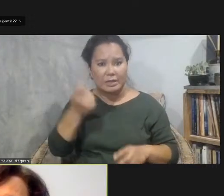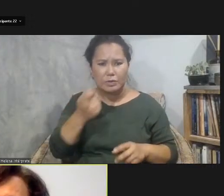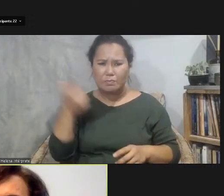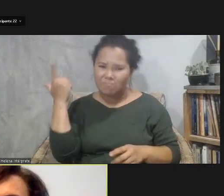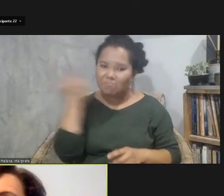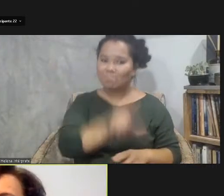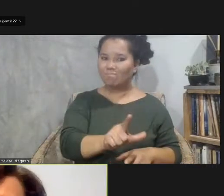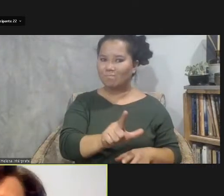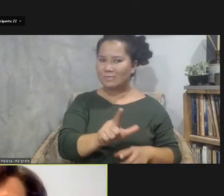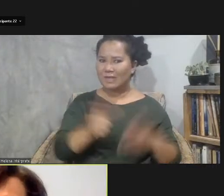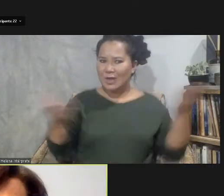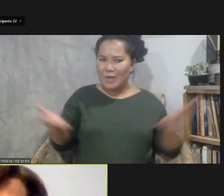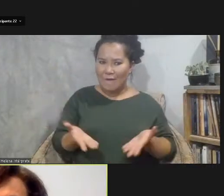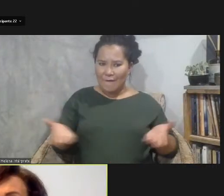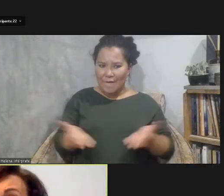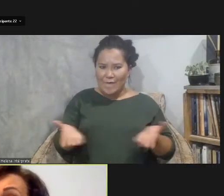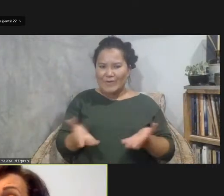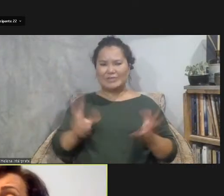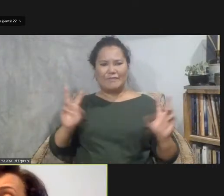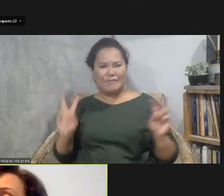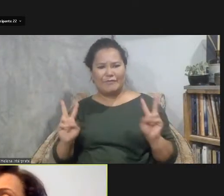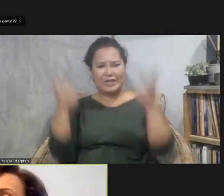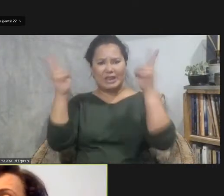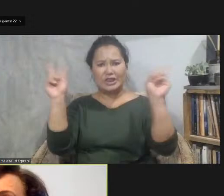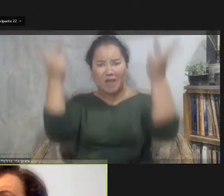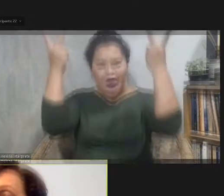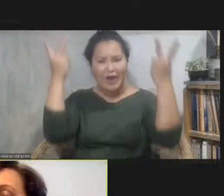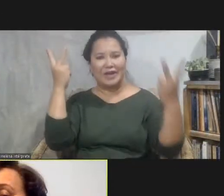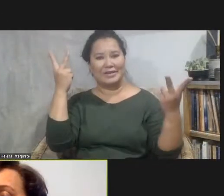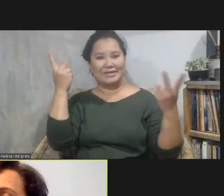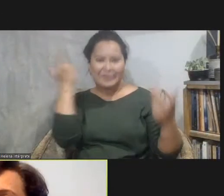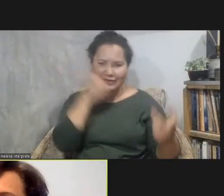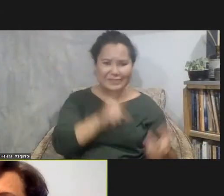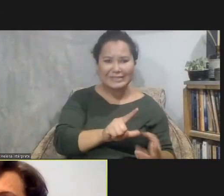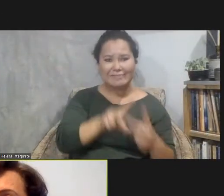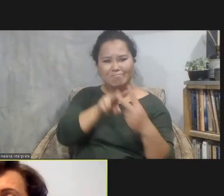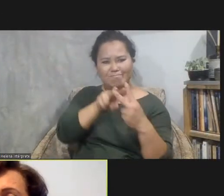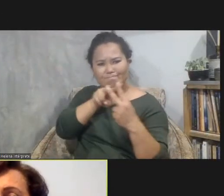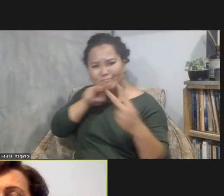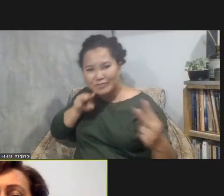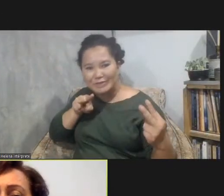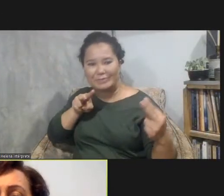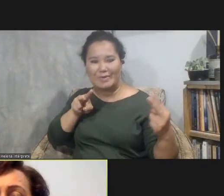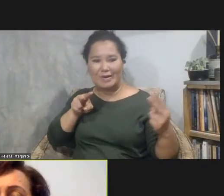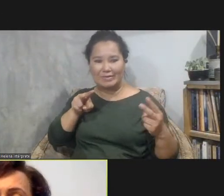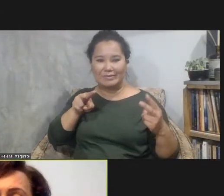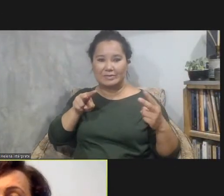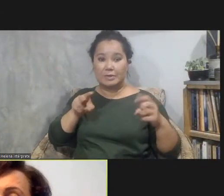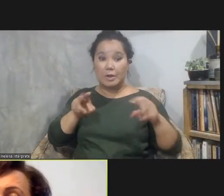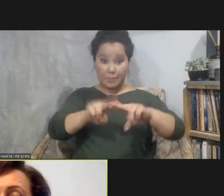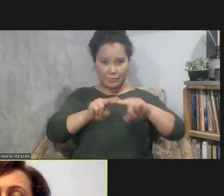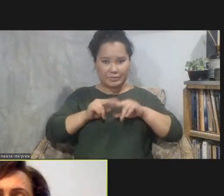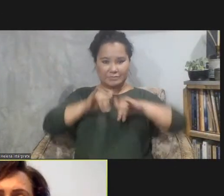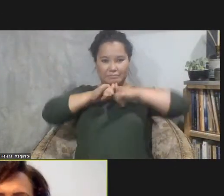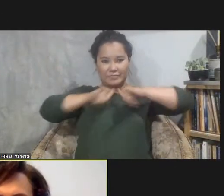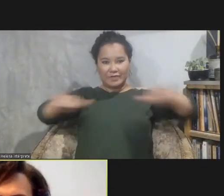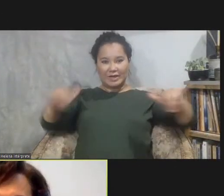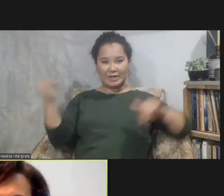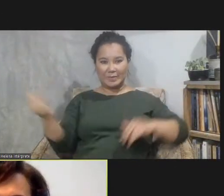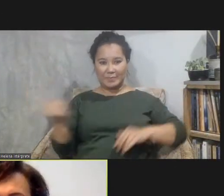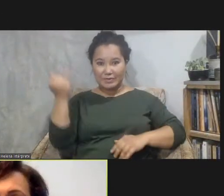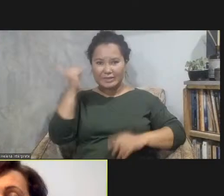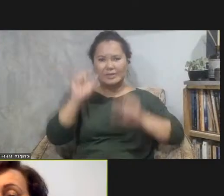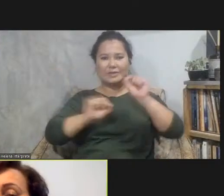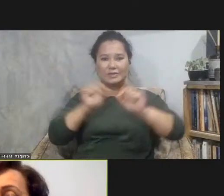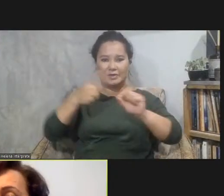forma vitoriosa ao dia de hoje. Por isso, considero importante que se compreenda que, se por um lado o DEX atua de forma